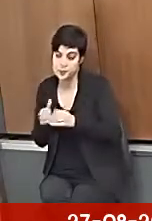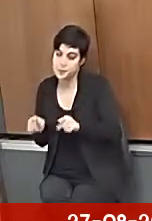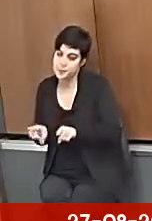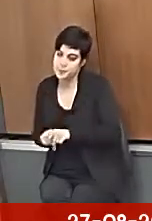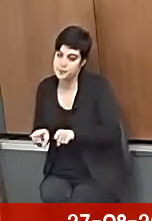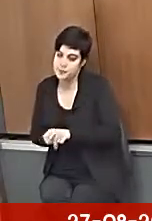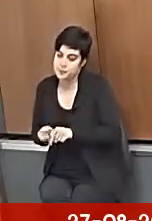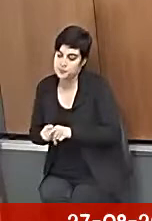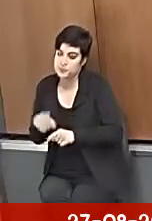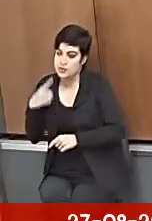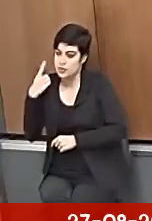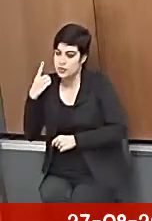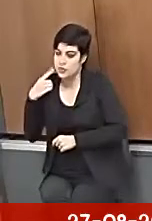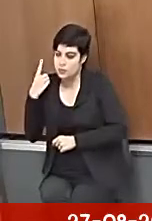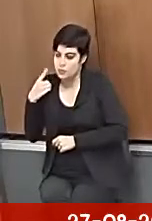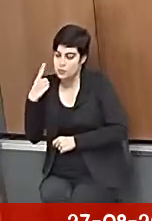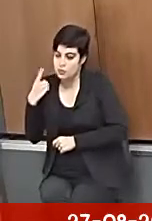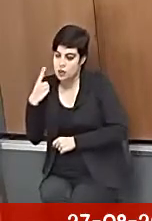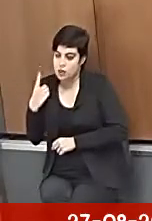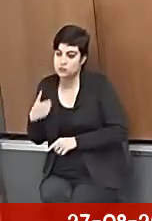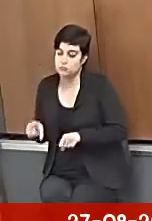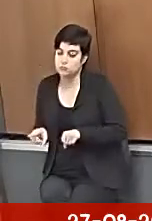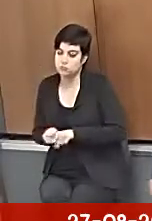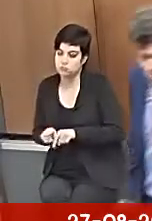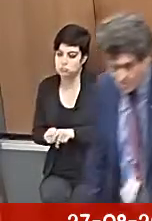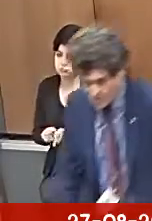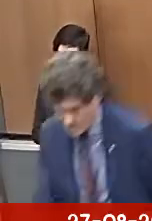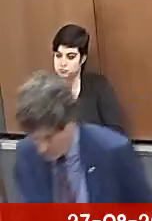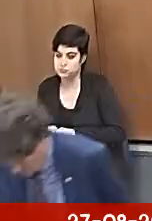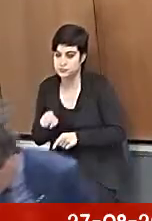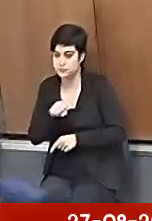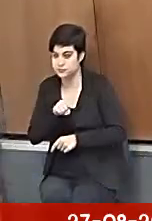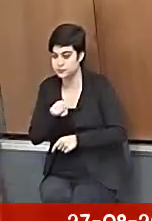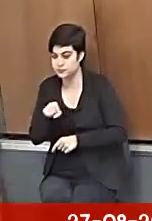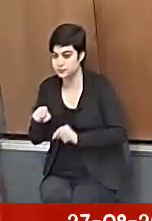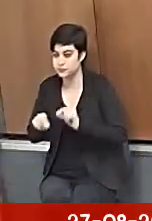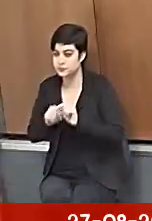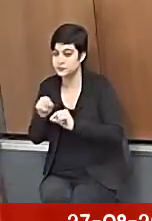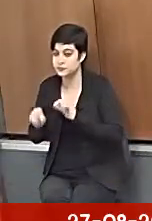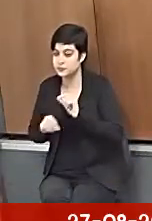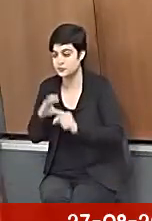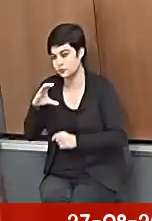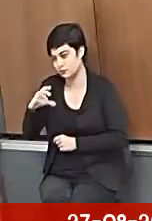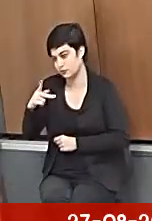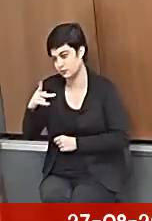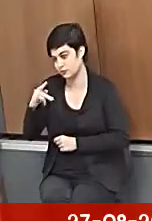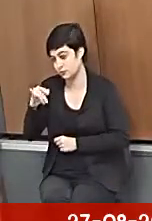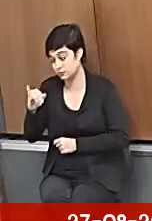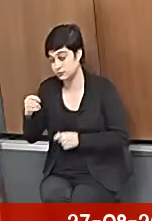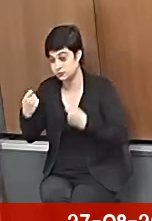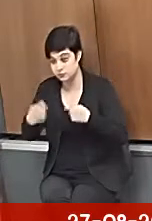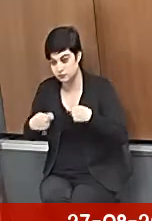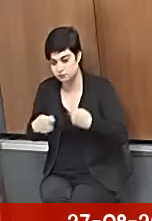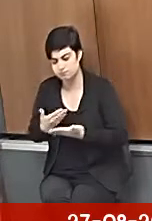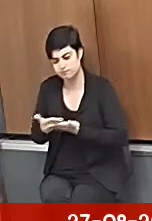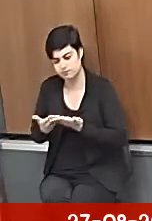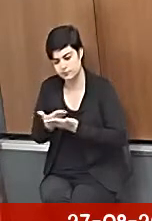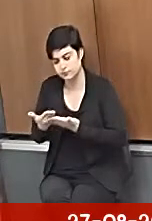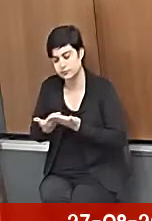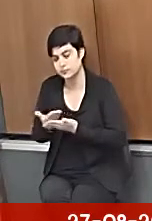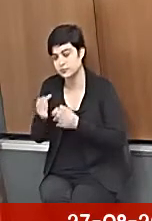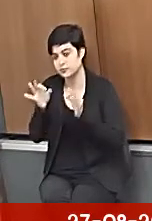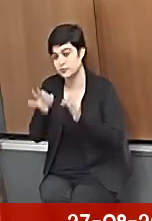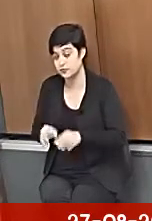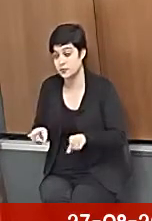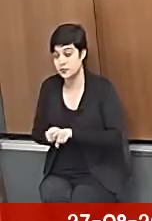até os deputados até o senhor que essa cpi ela fosse olhada não só com carinho mas que nós